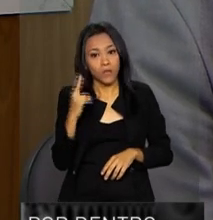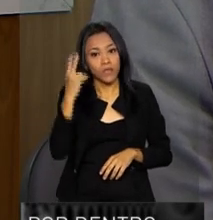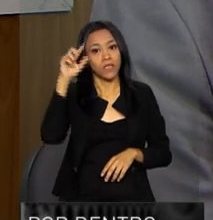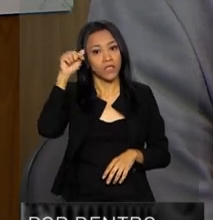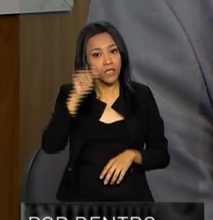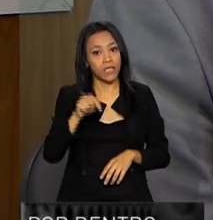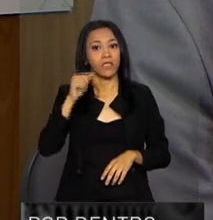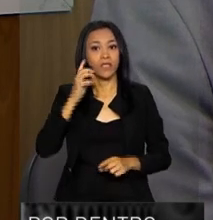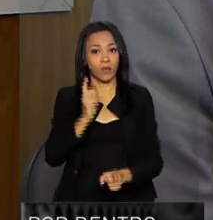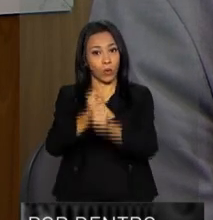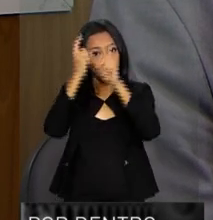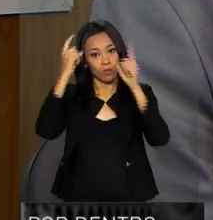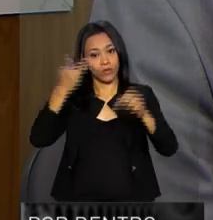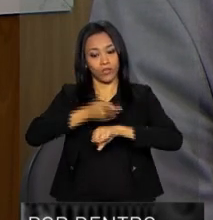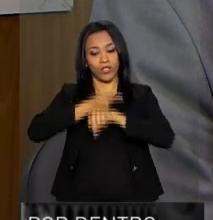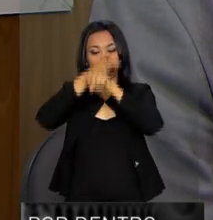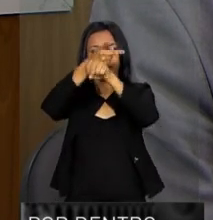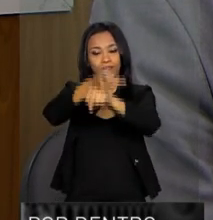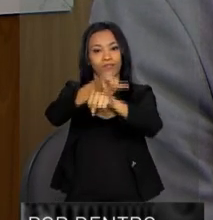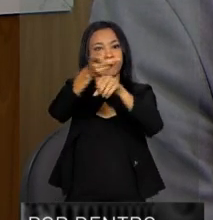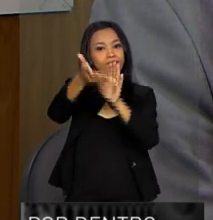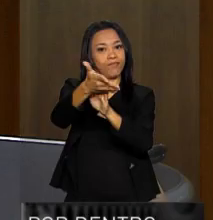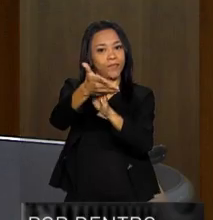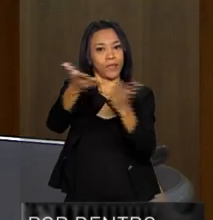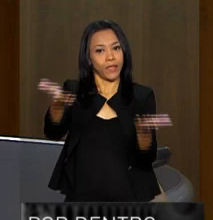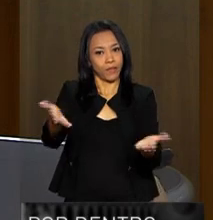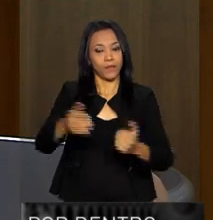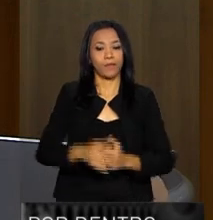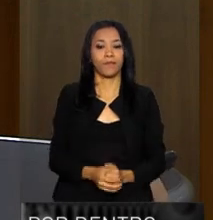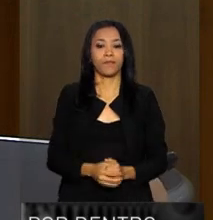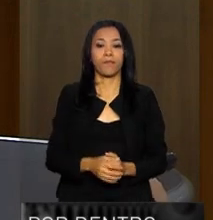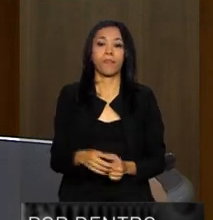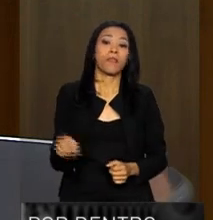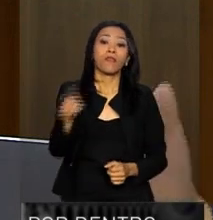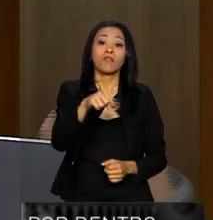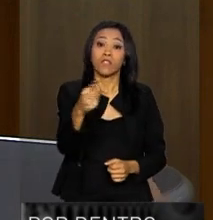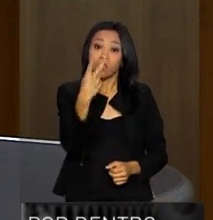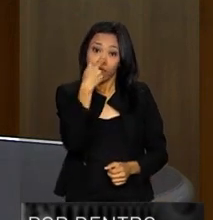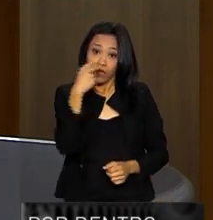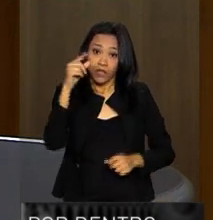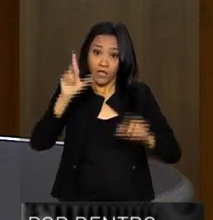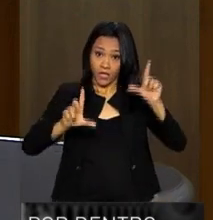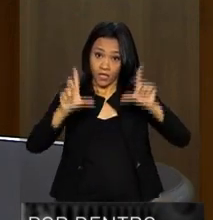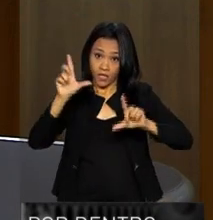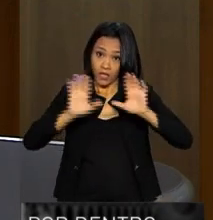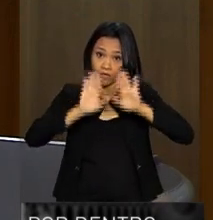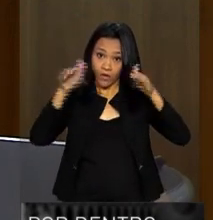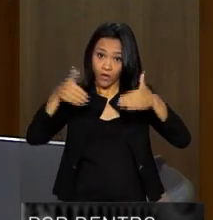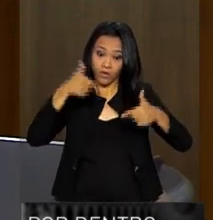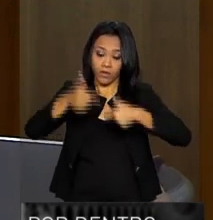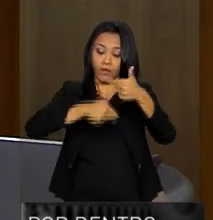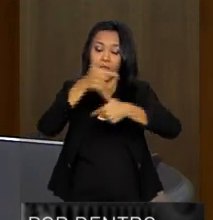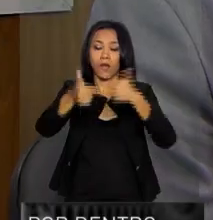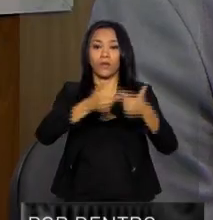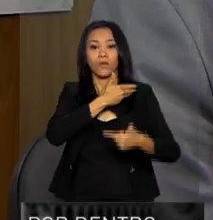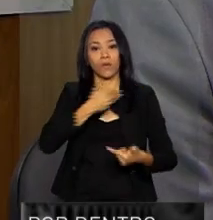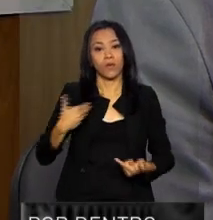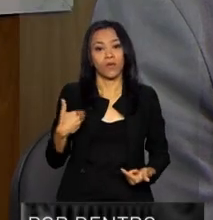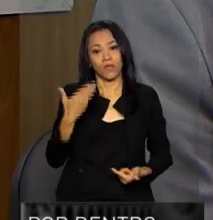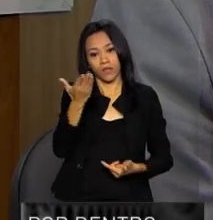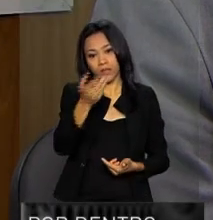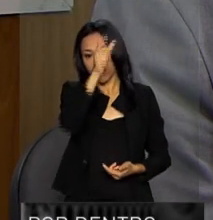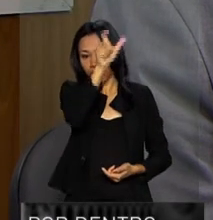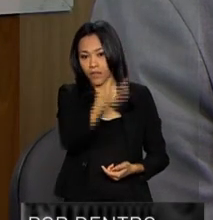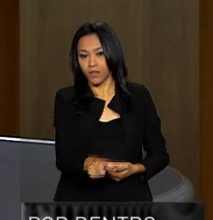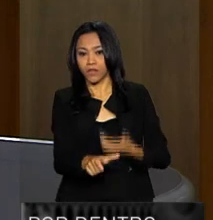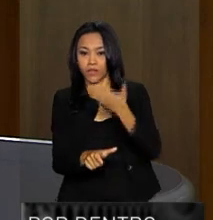da ordem do mérito cultural este ano você está acompanhando o programa por dentro do governo que hoje recebe o ministro da cultura sérgio sá leitão